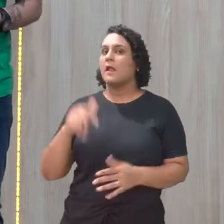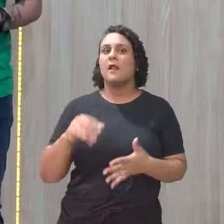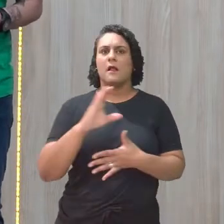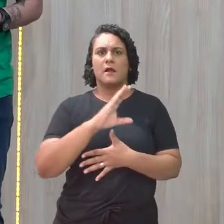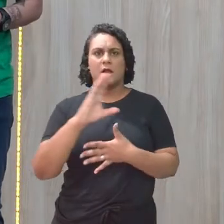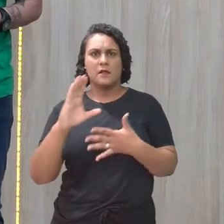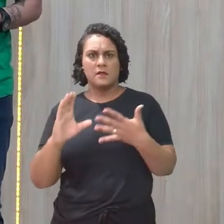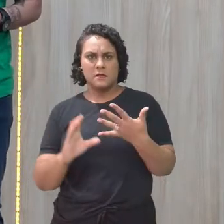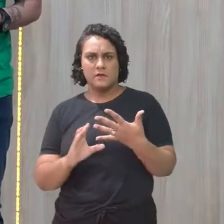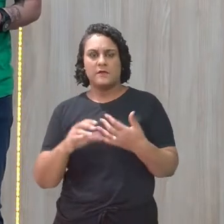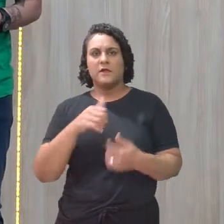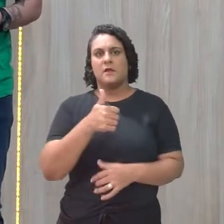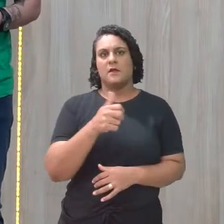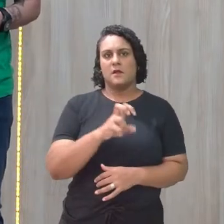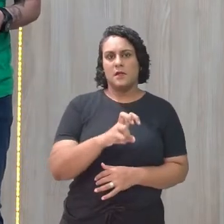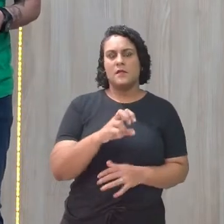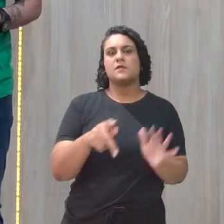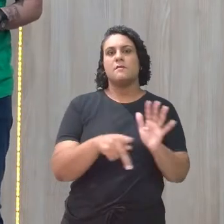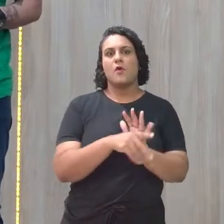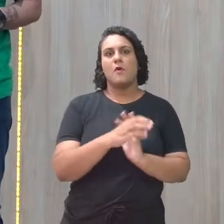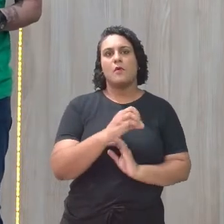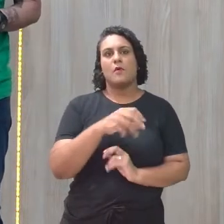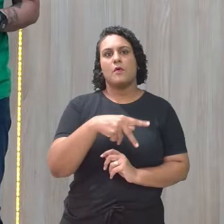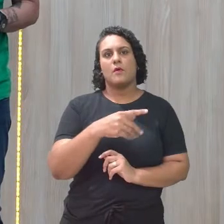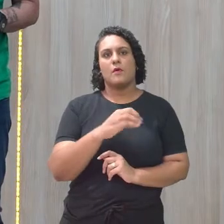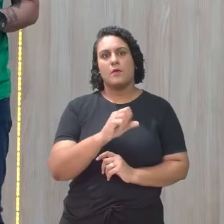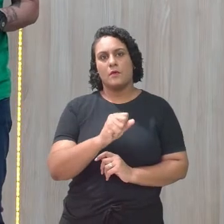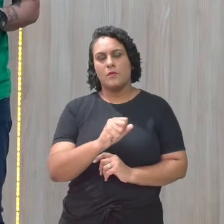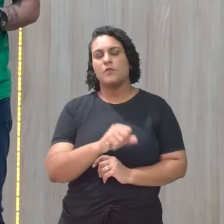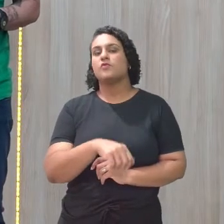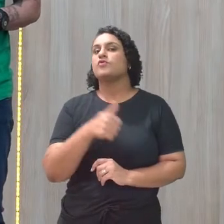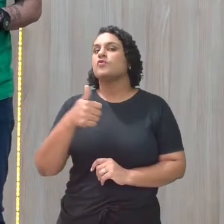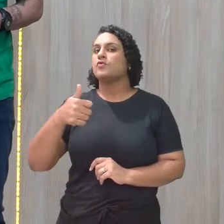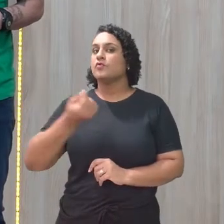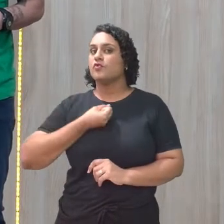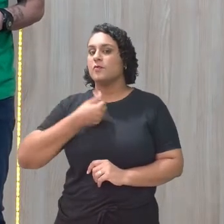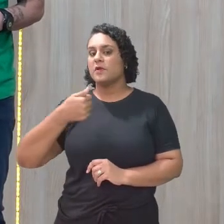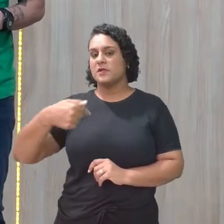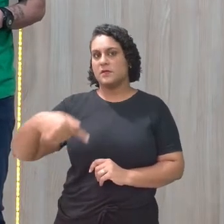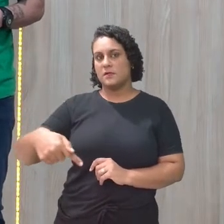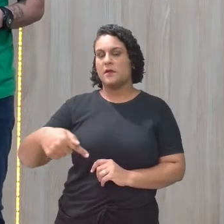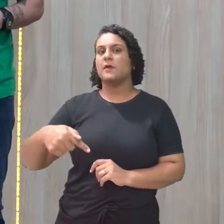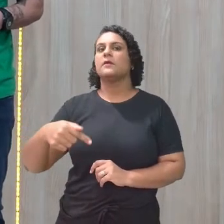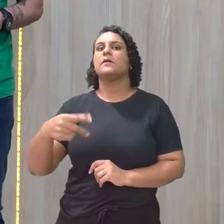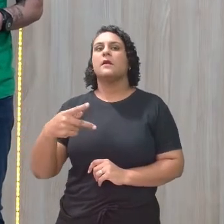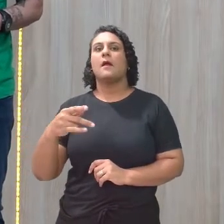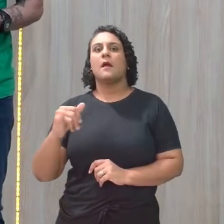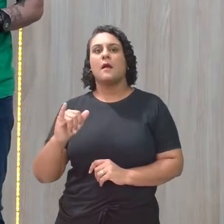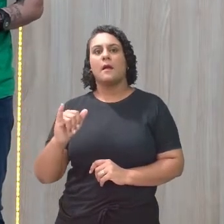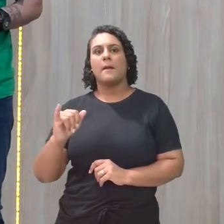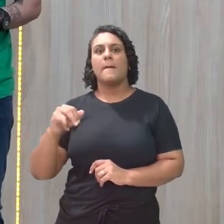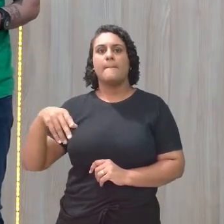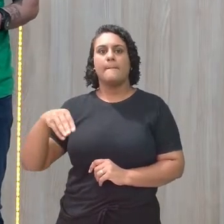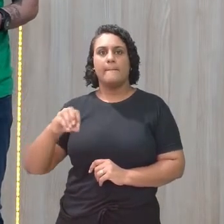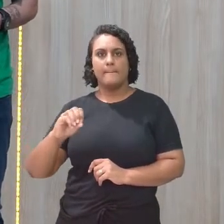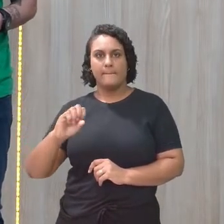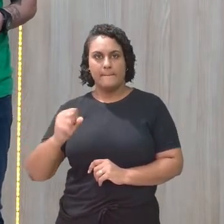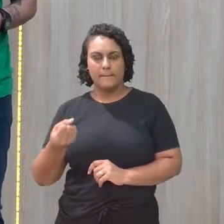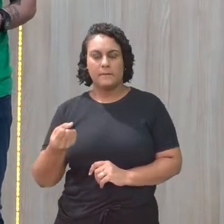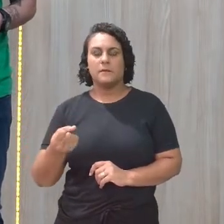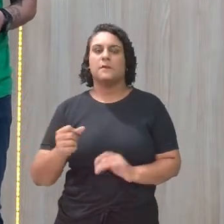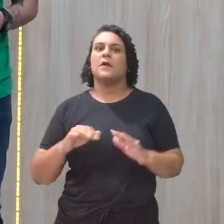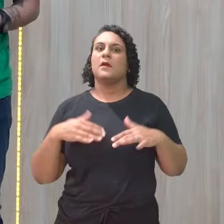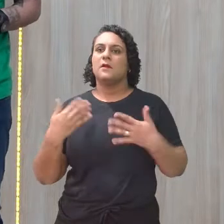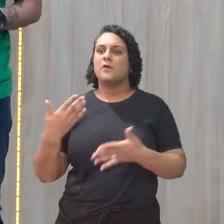o 15 como um número composto e o 17 como um número primo, tá certo? Então, a gente fez todo esse passo a